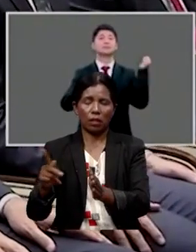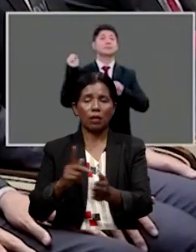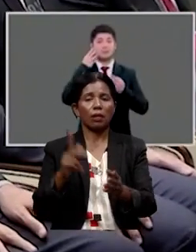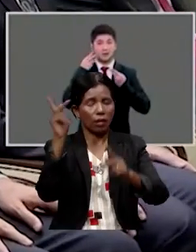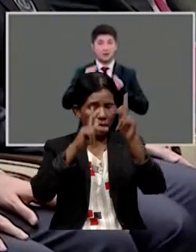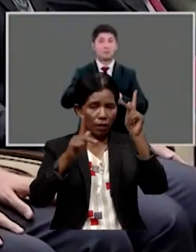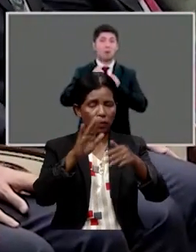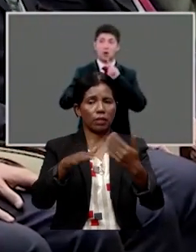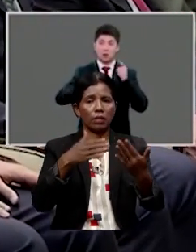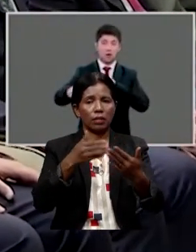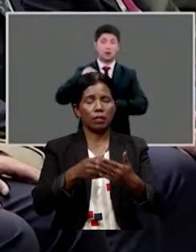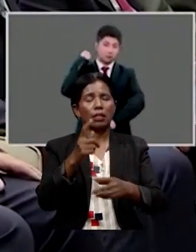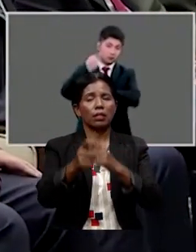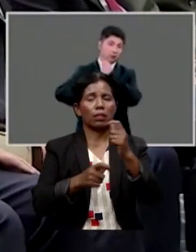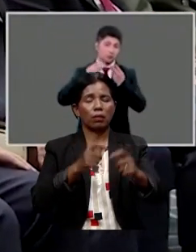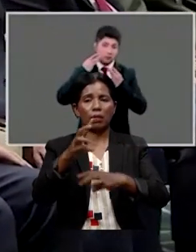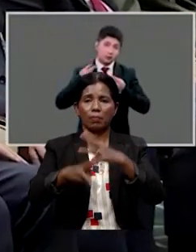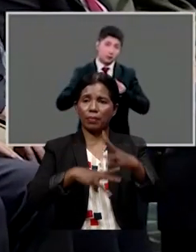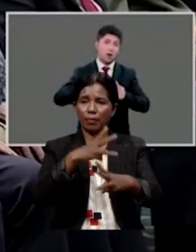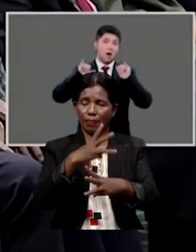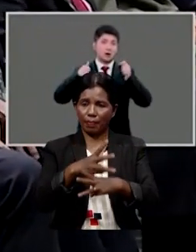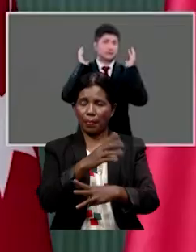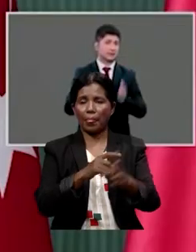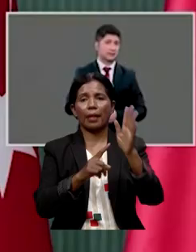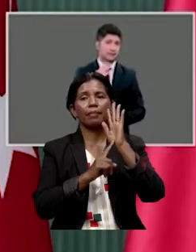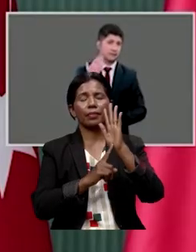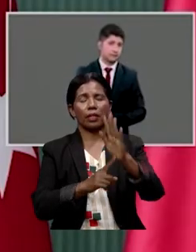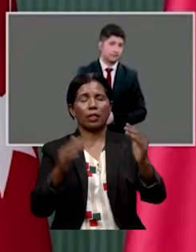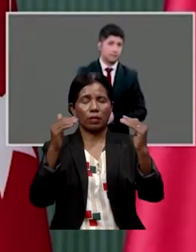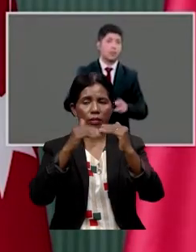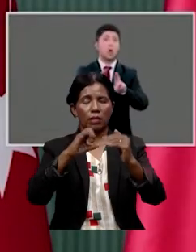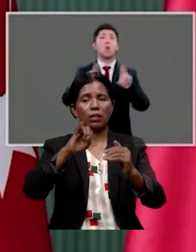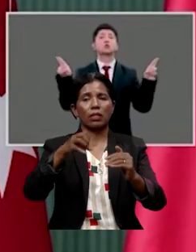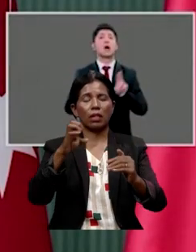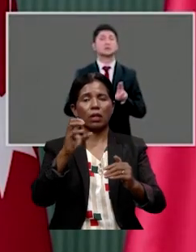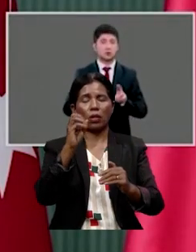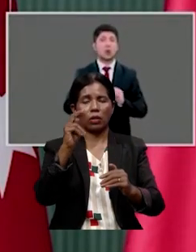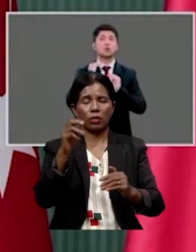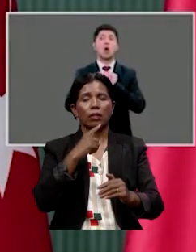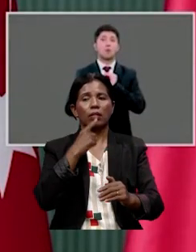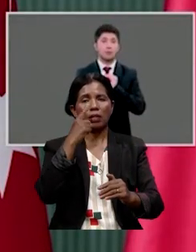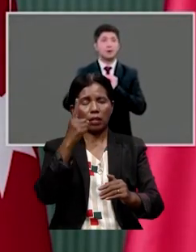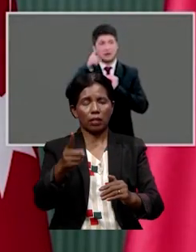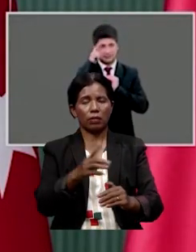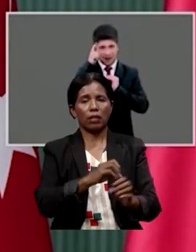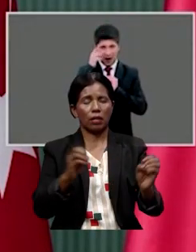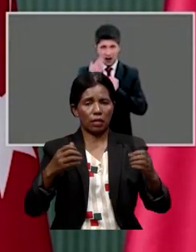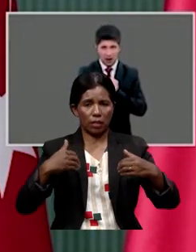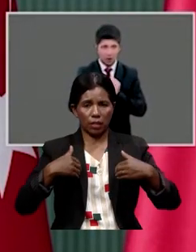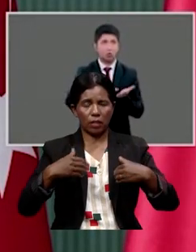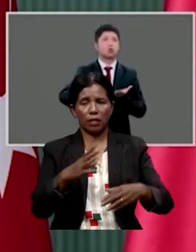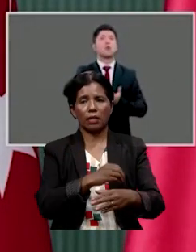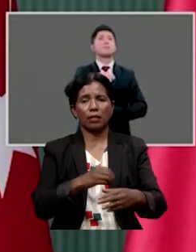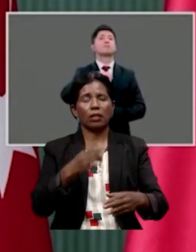soro Israel e a Tribunal Mundial. Resolução ne afirma a Assembleia Geral da União bela intervém se desentendimento sire